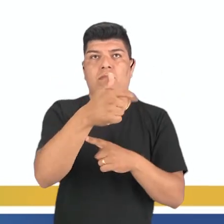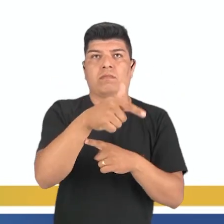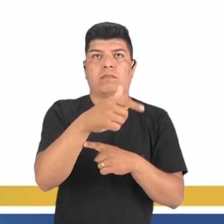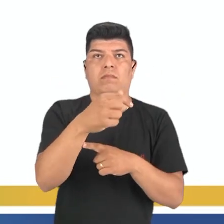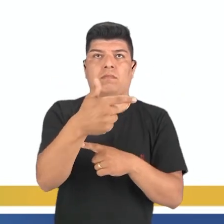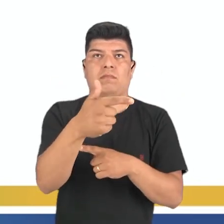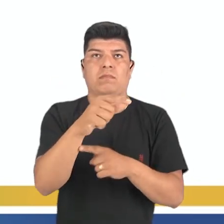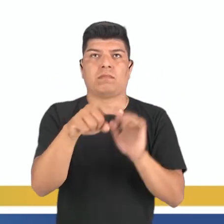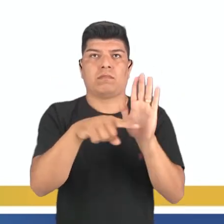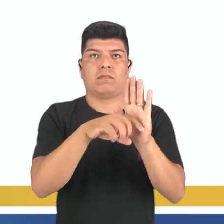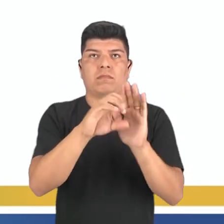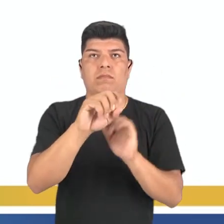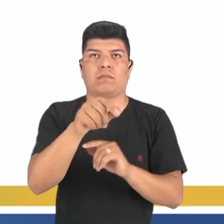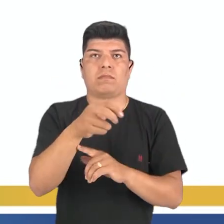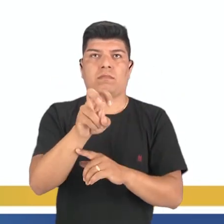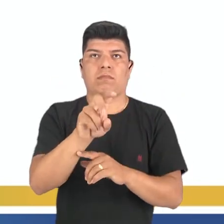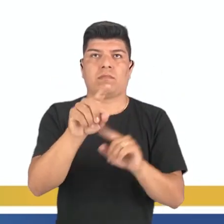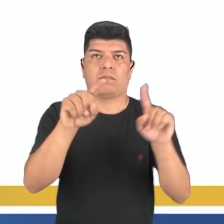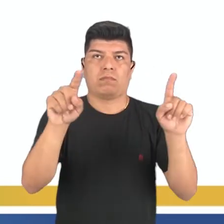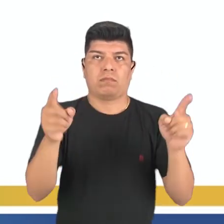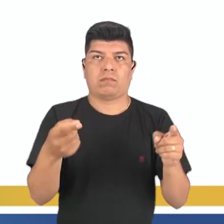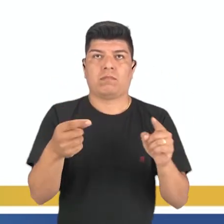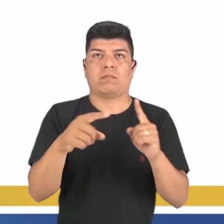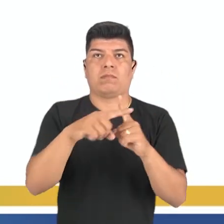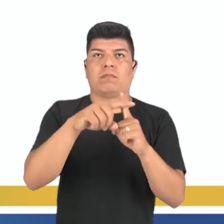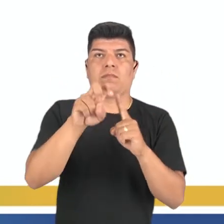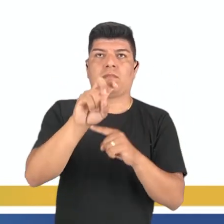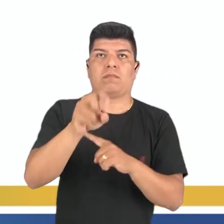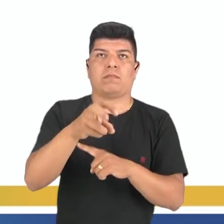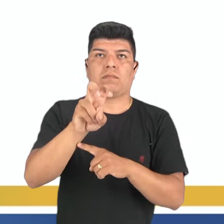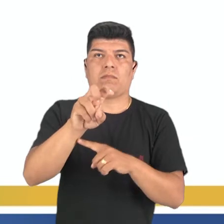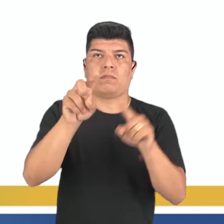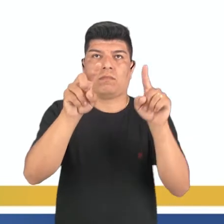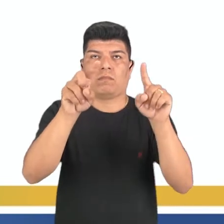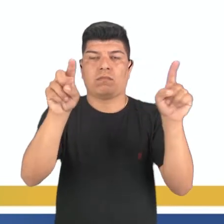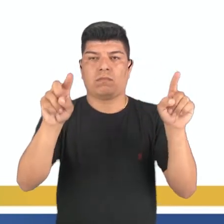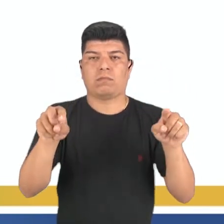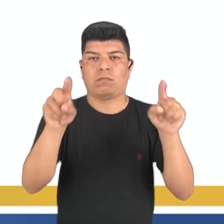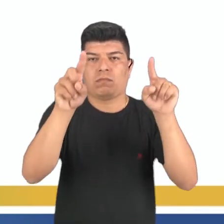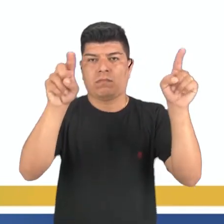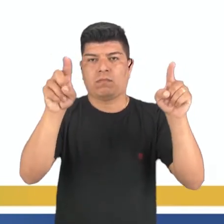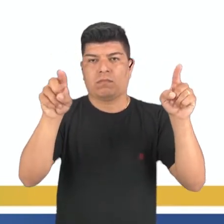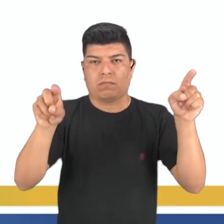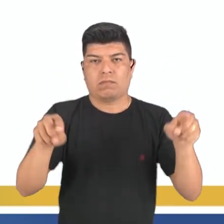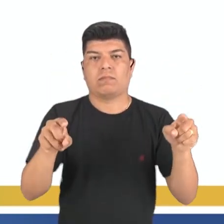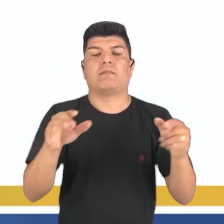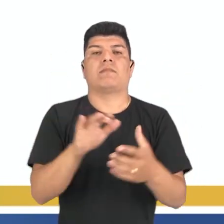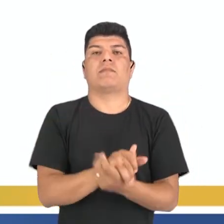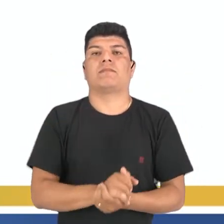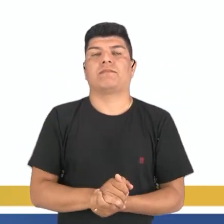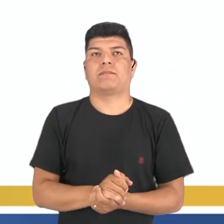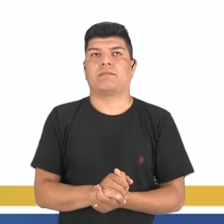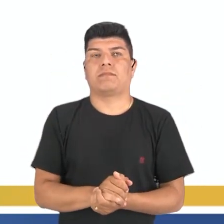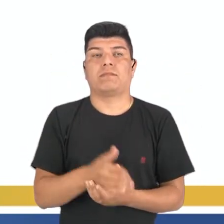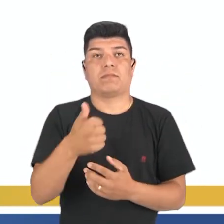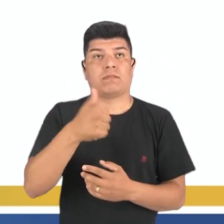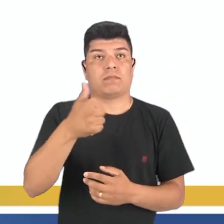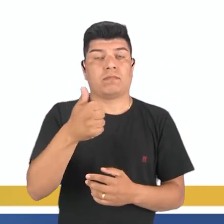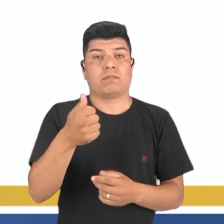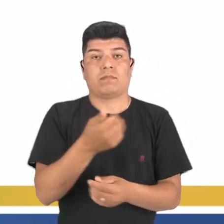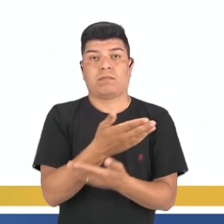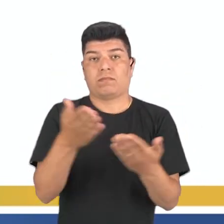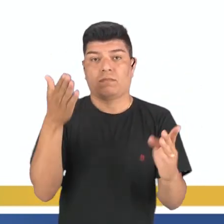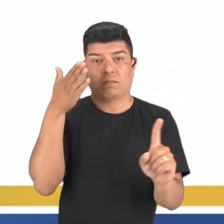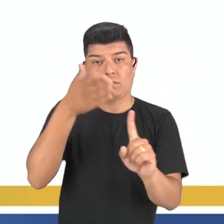menos 0,5, fecha parênteses, mais 5,5, fecha colchete, fecha chaves. Então, a primeira coisa que você